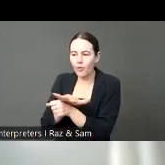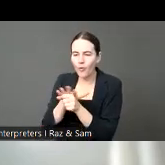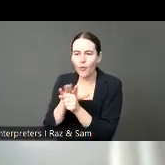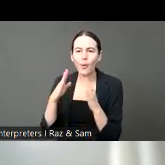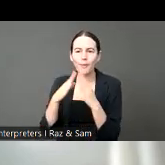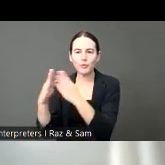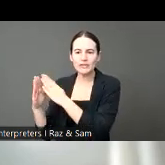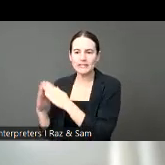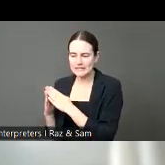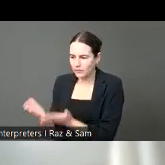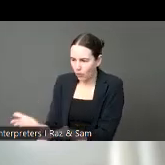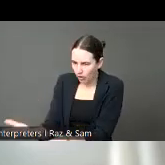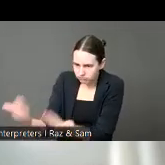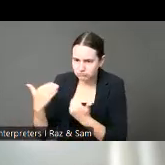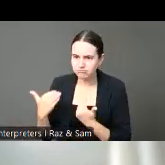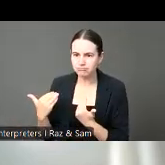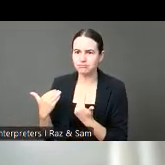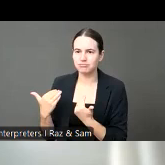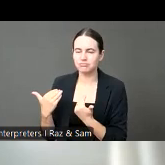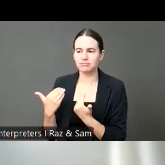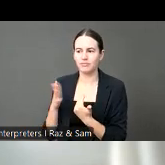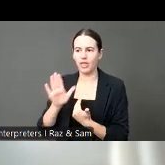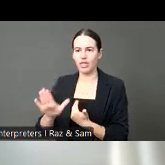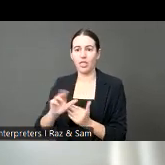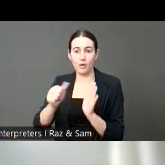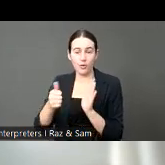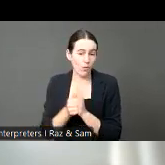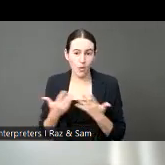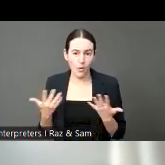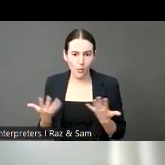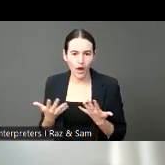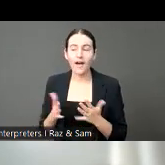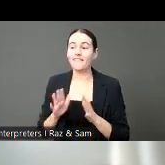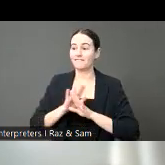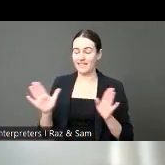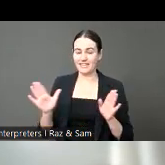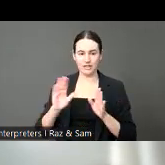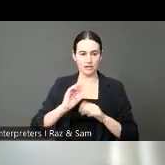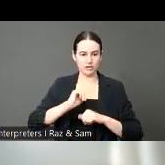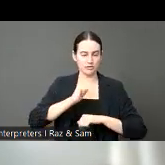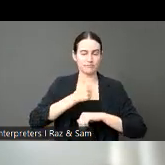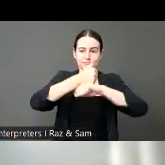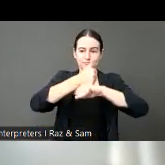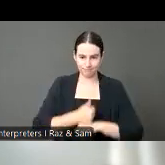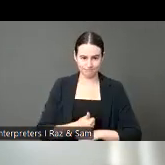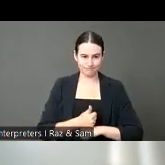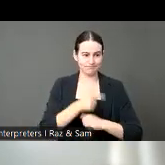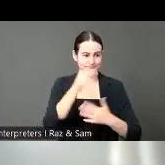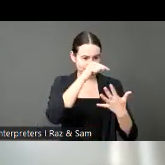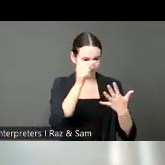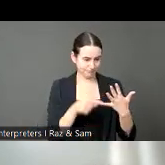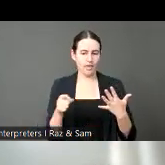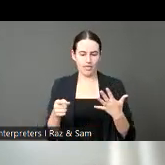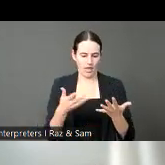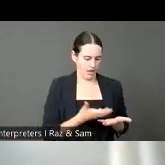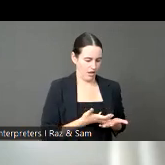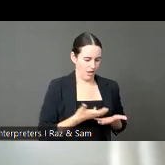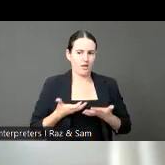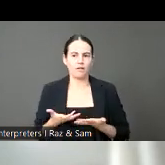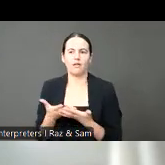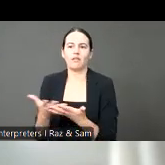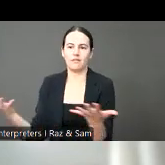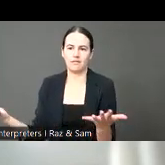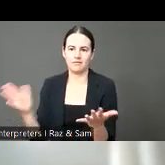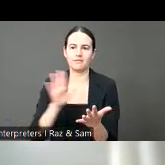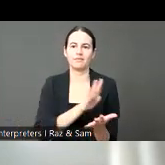apoio e acompanhamento da execução e monitoramento dessas ações do comitê. O comitê é composto por 13